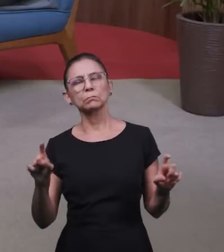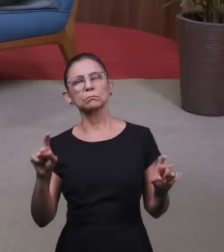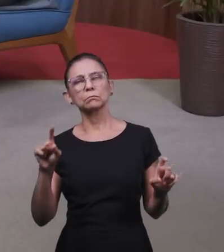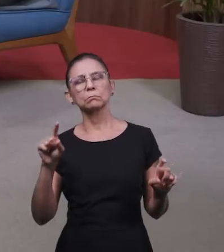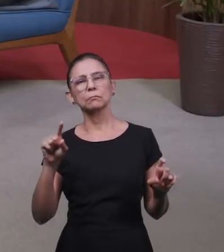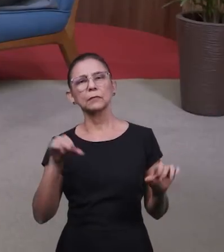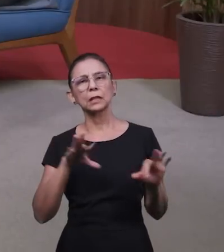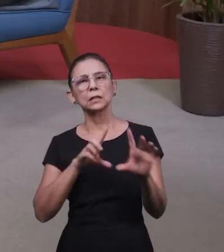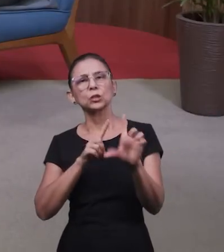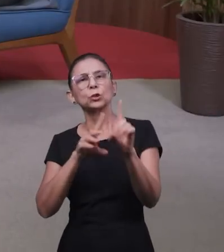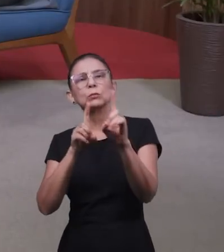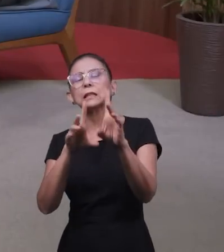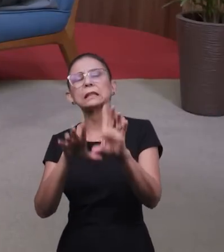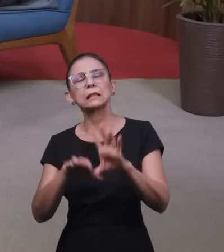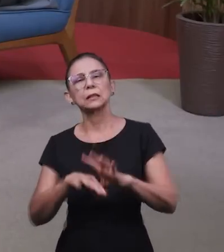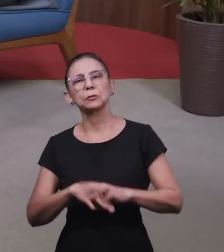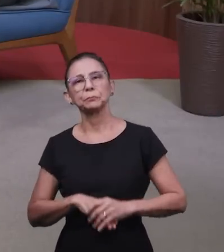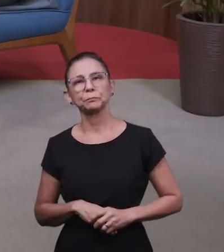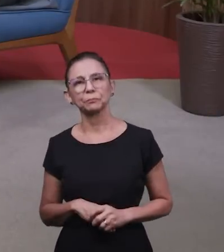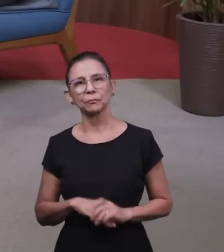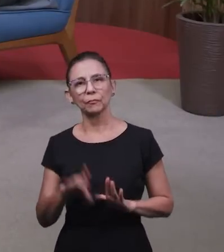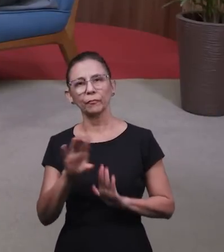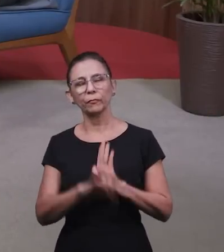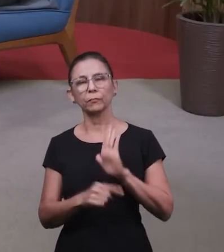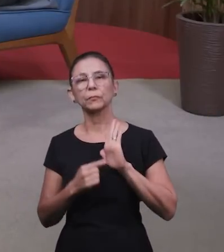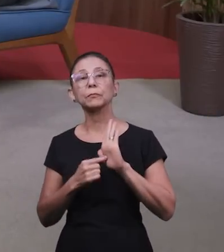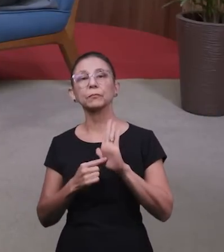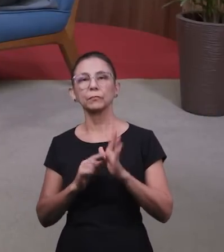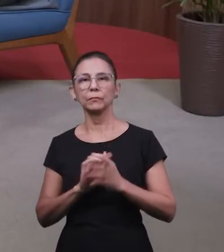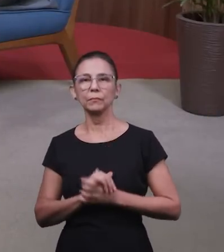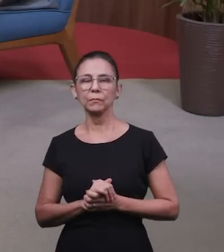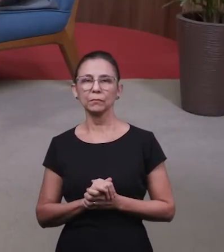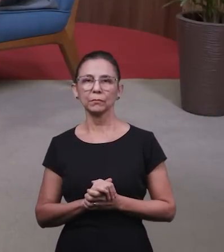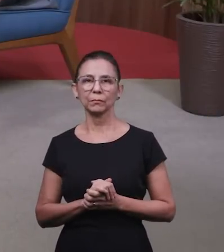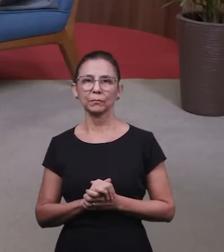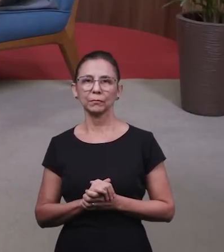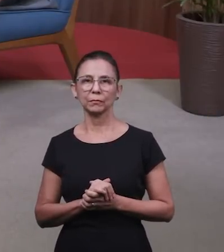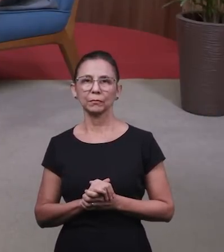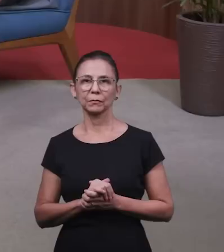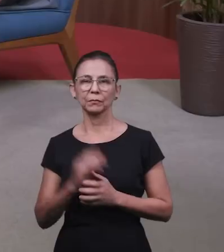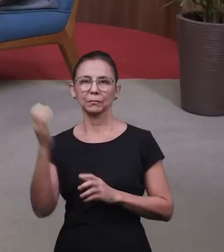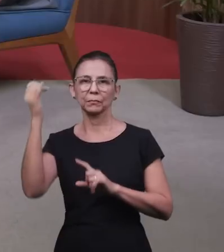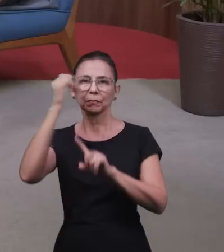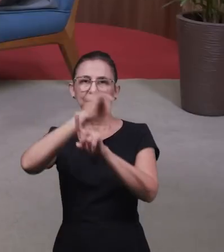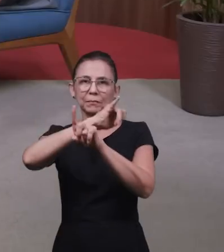que informação, ou de que doutrina é que esse texto está falando profeticamente?